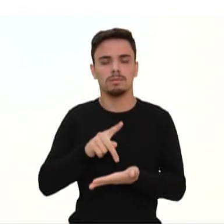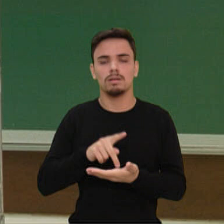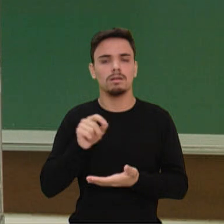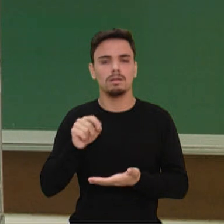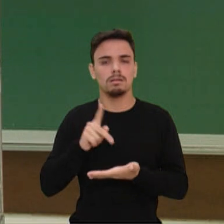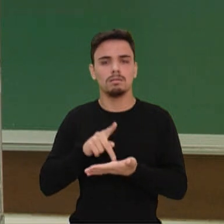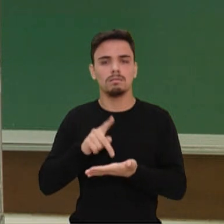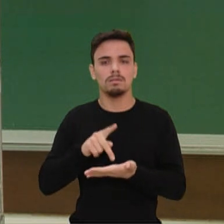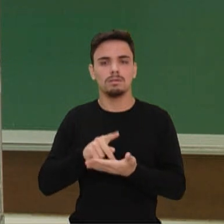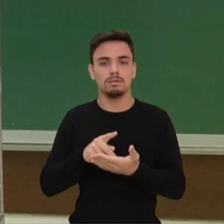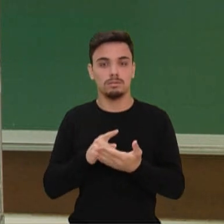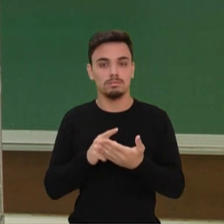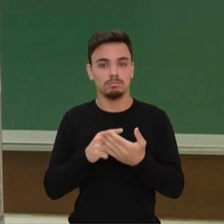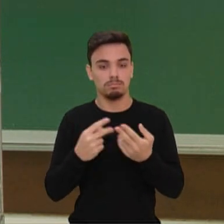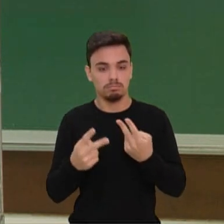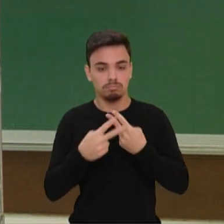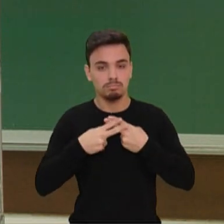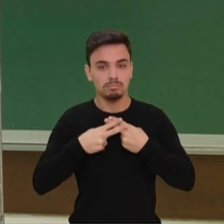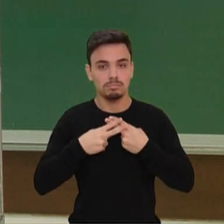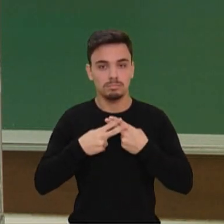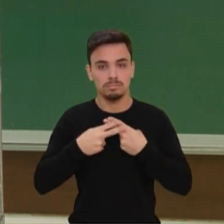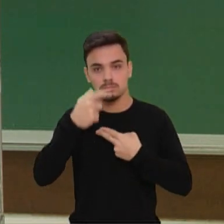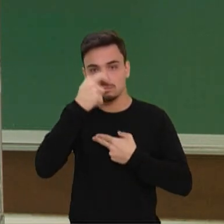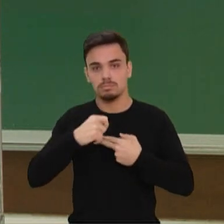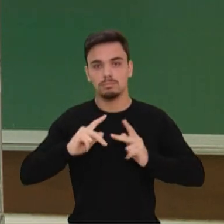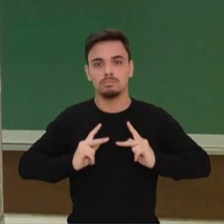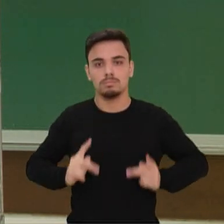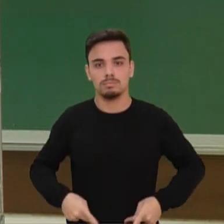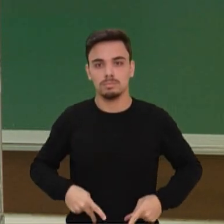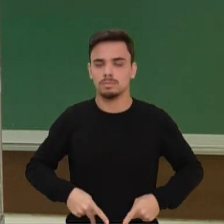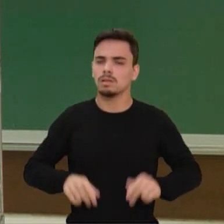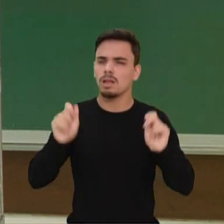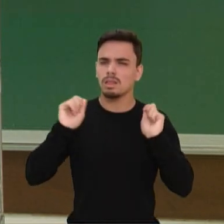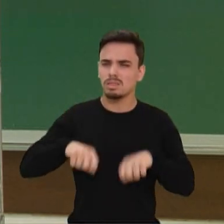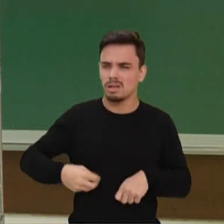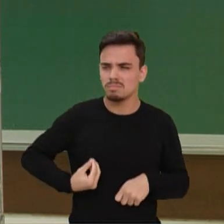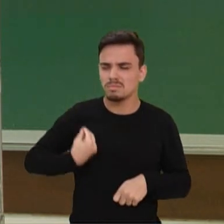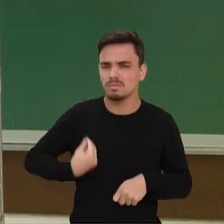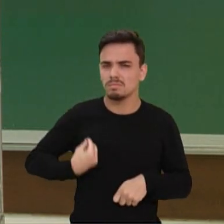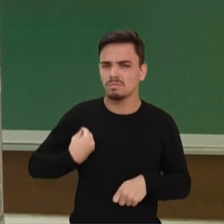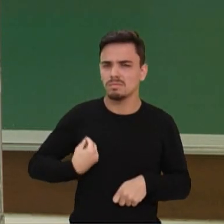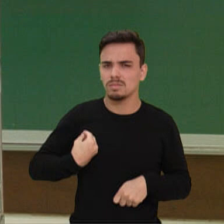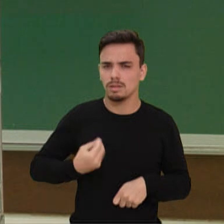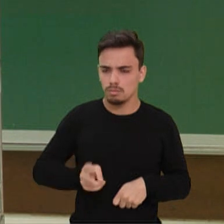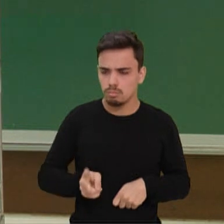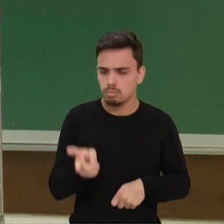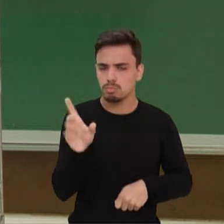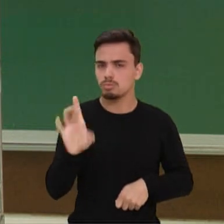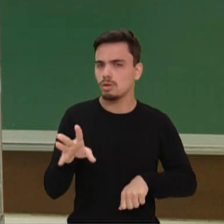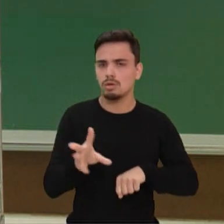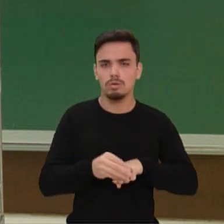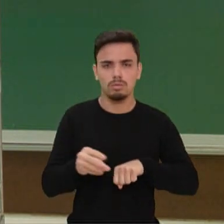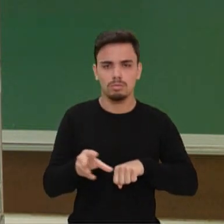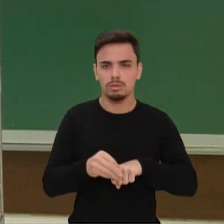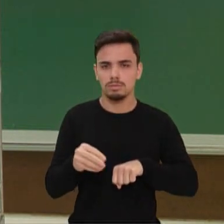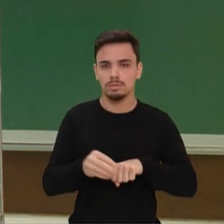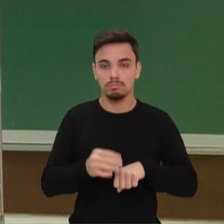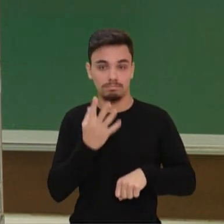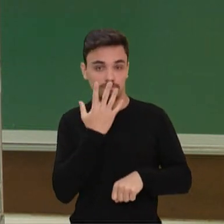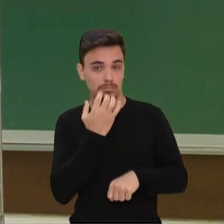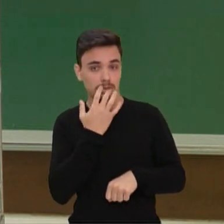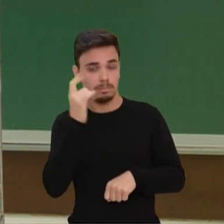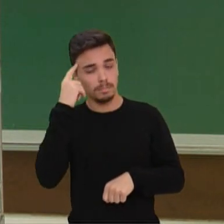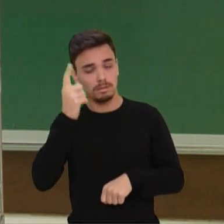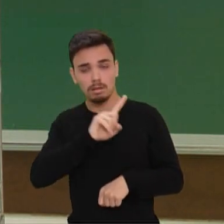acaba aprisionando o ser humano. Então, vale a pena viver uma vida pelo conhecimento? De acordo com Nietzsche, não vale a pena. né? A vida tem que